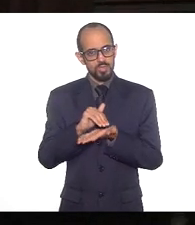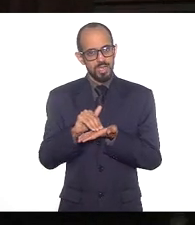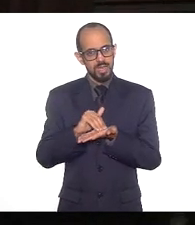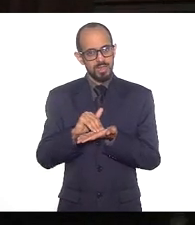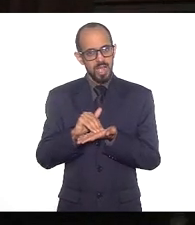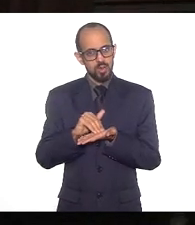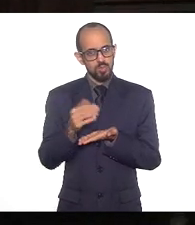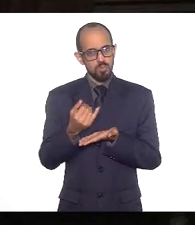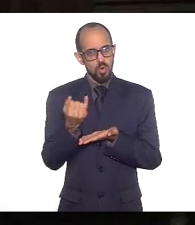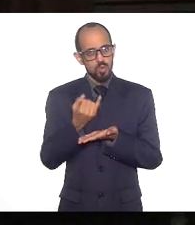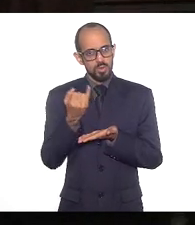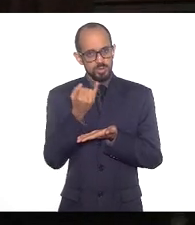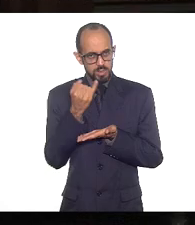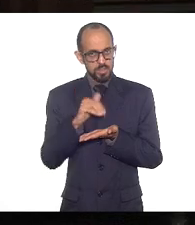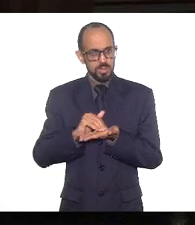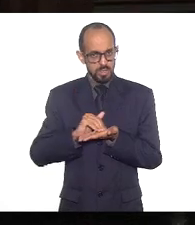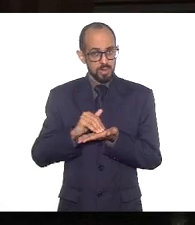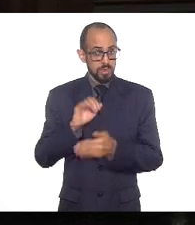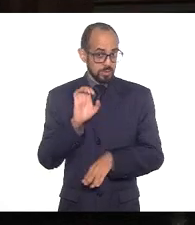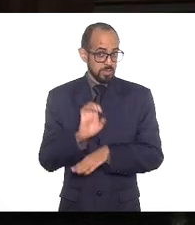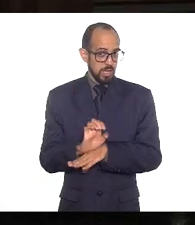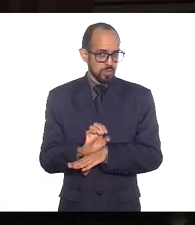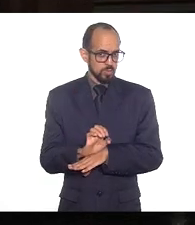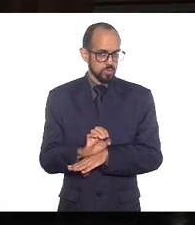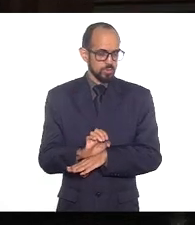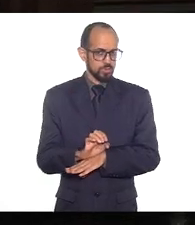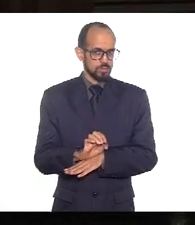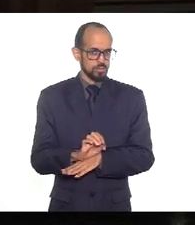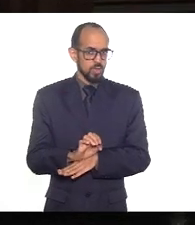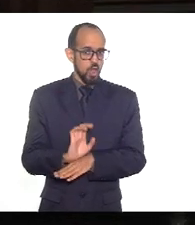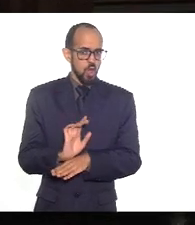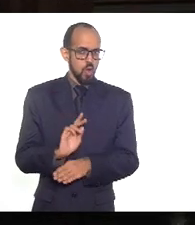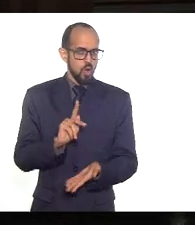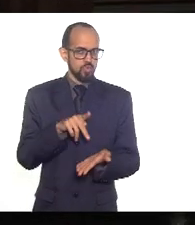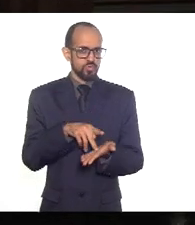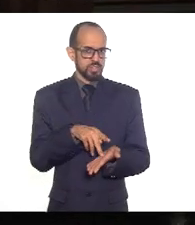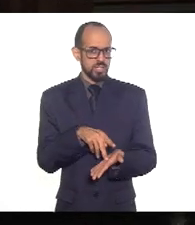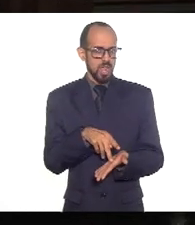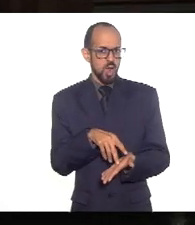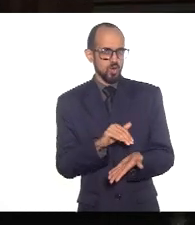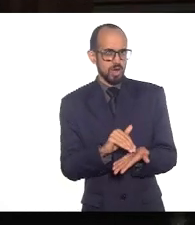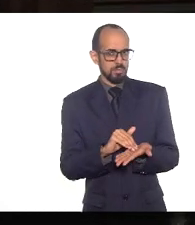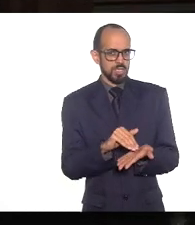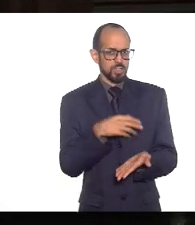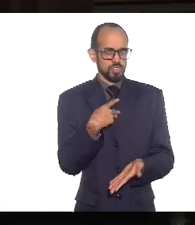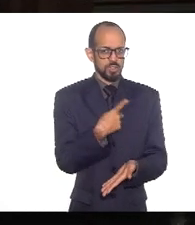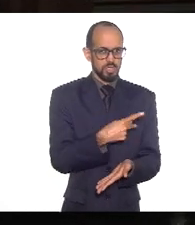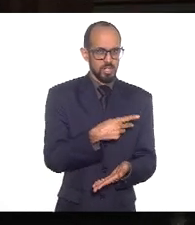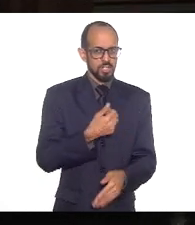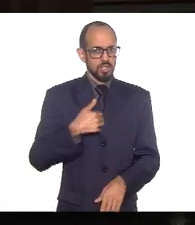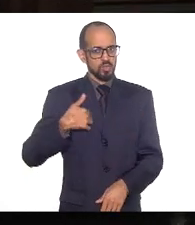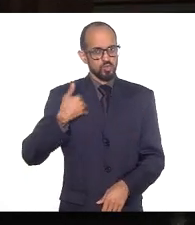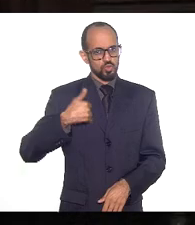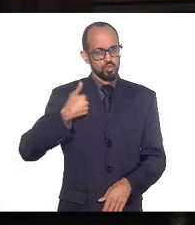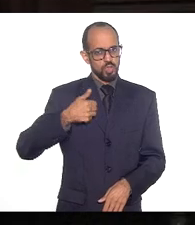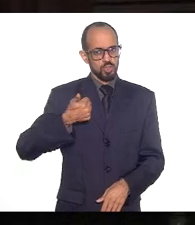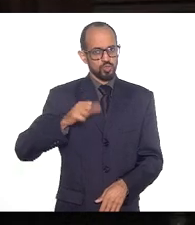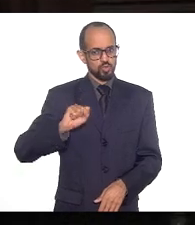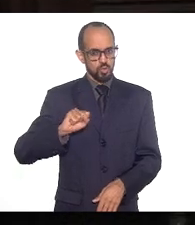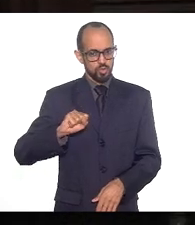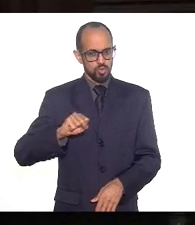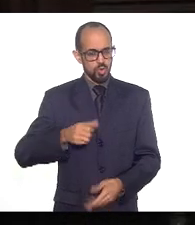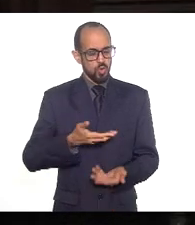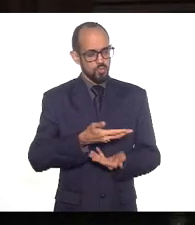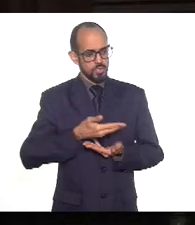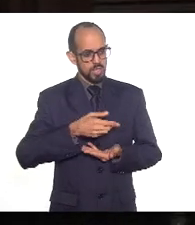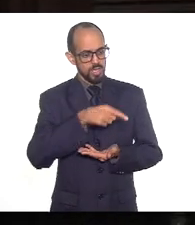importantíssimo que foi secretário de estado eu fui oficial de gabinete dele com 18 anos de idade E aí convidei para ele ser meu secretário